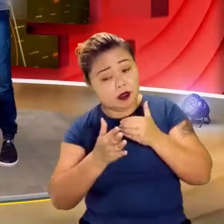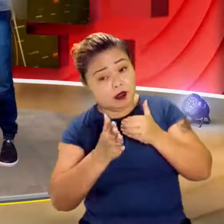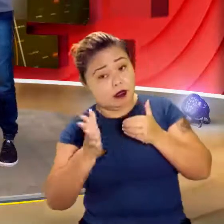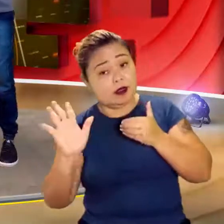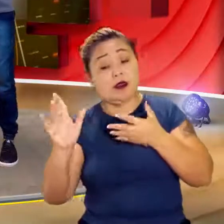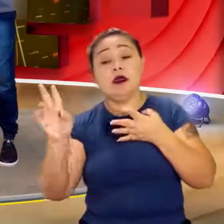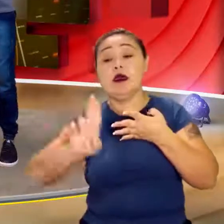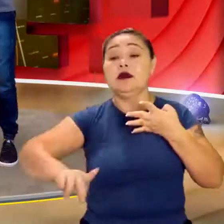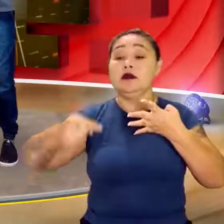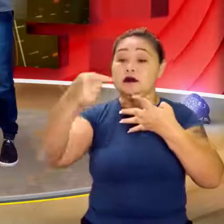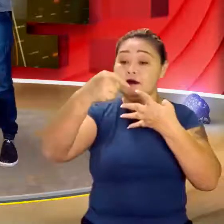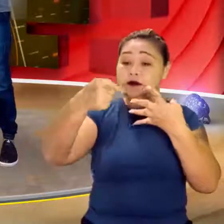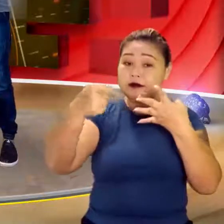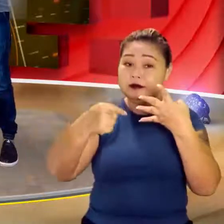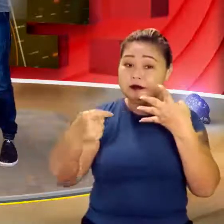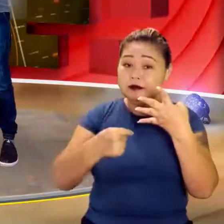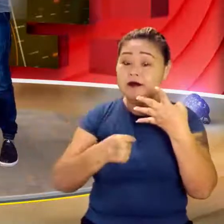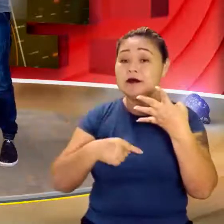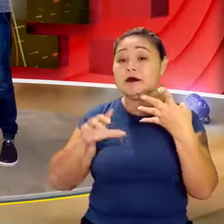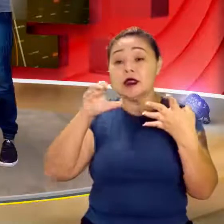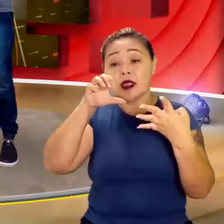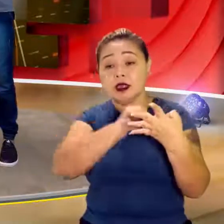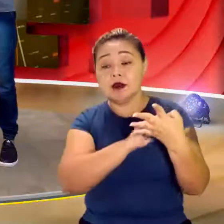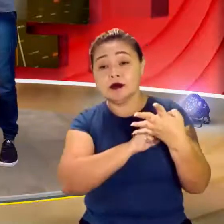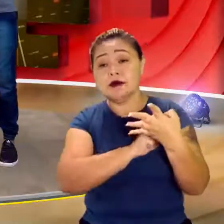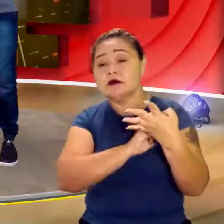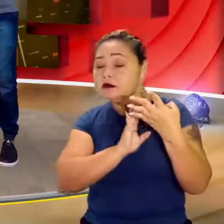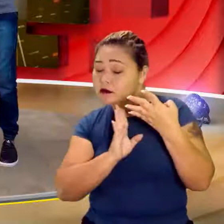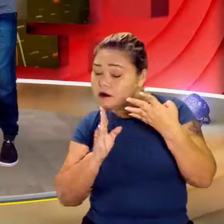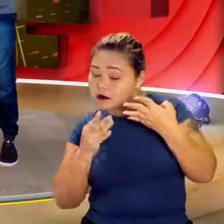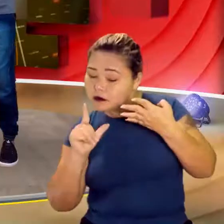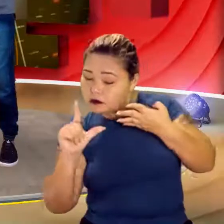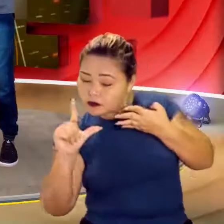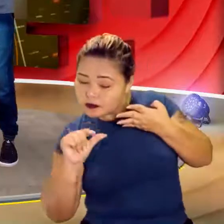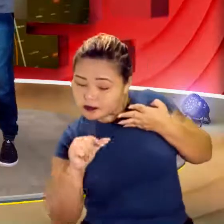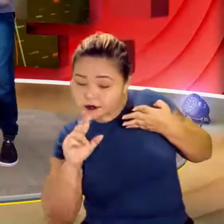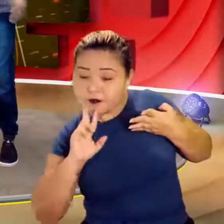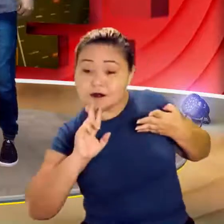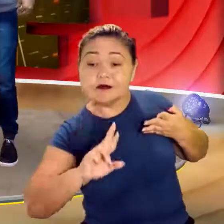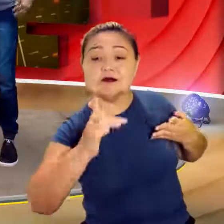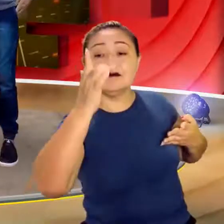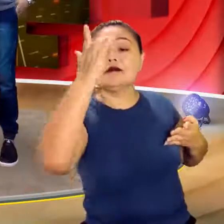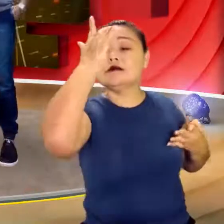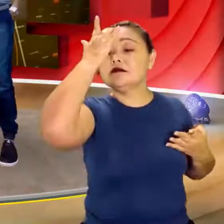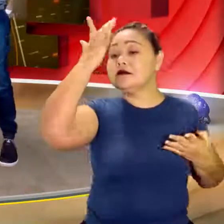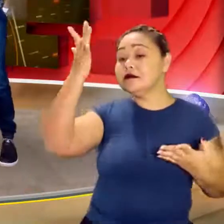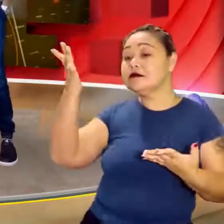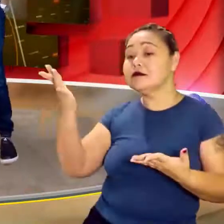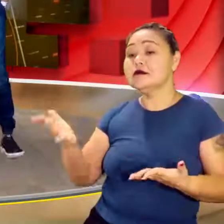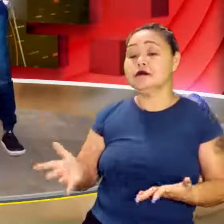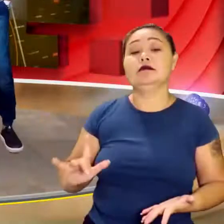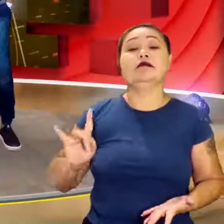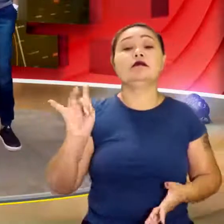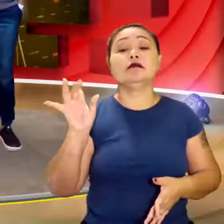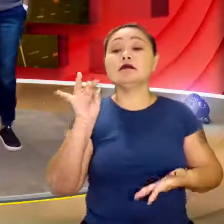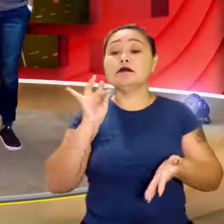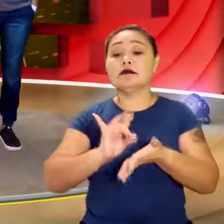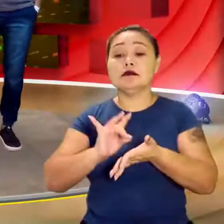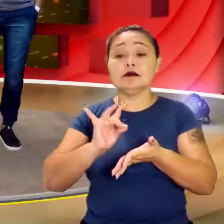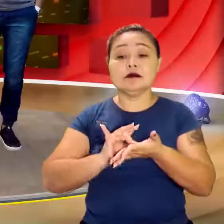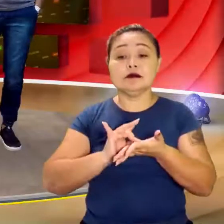a propriedade para poder ser mais rápido. Você quer o atalho. Pega um caminho mais curto, né? Mais fácil. Na